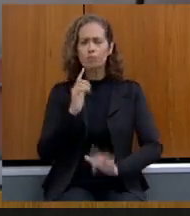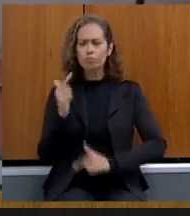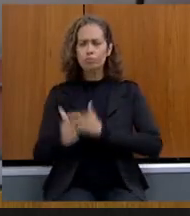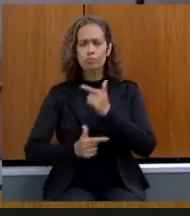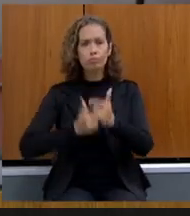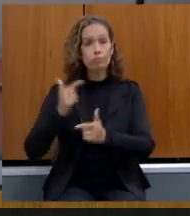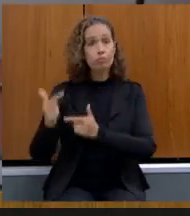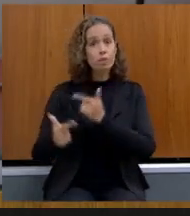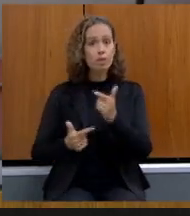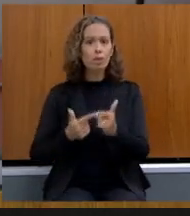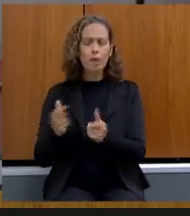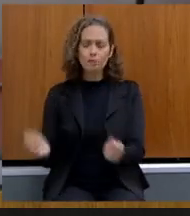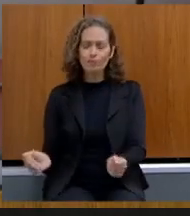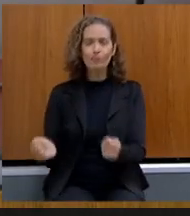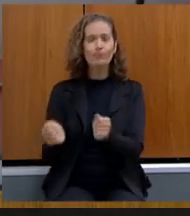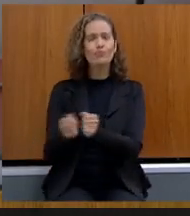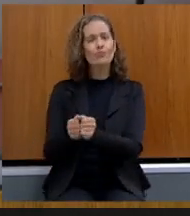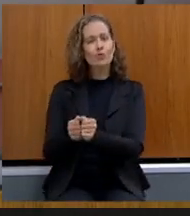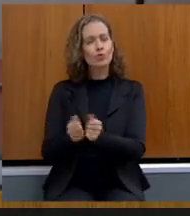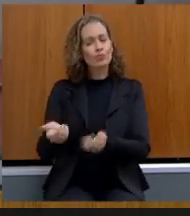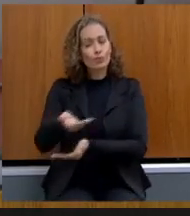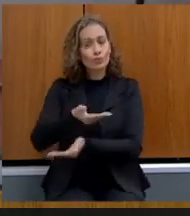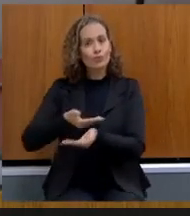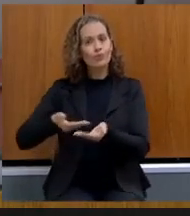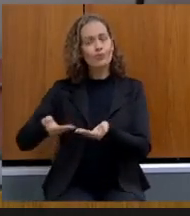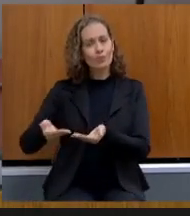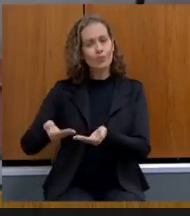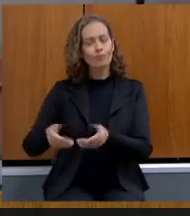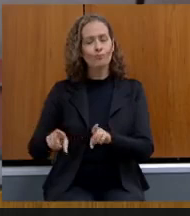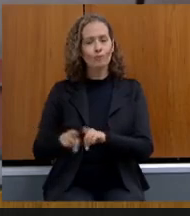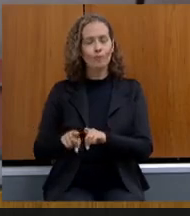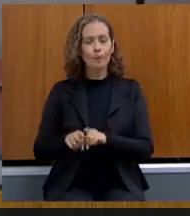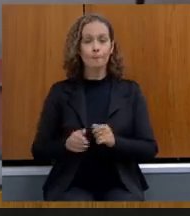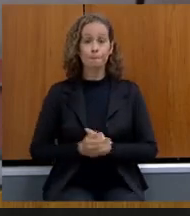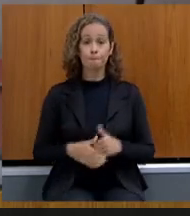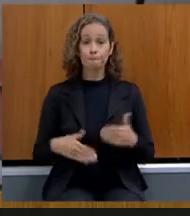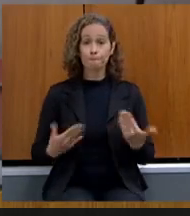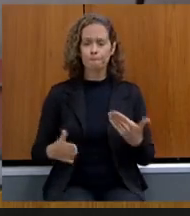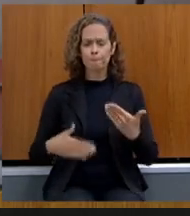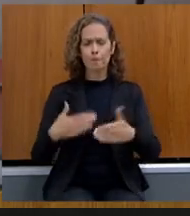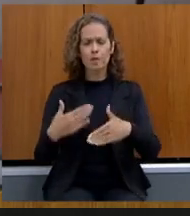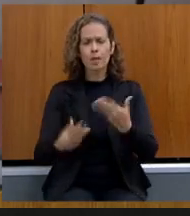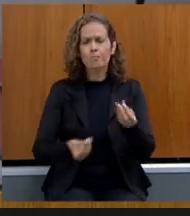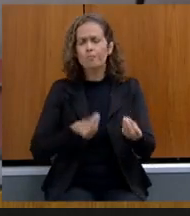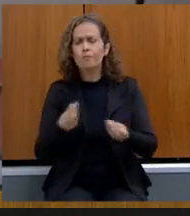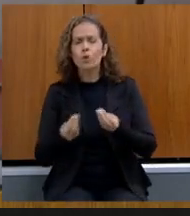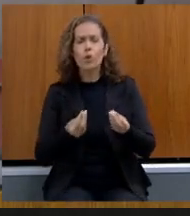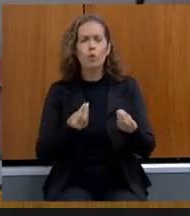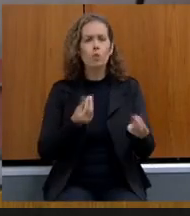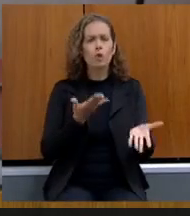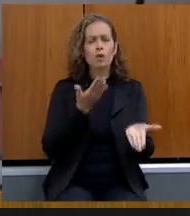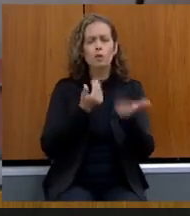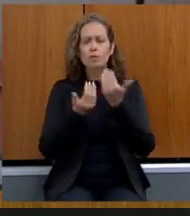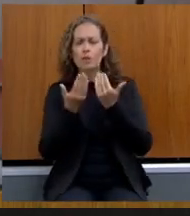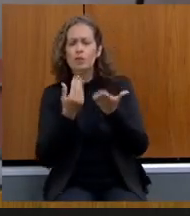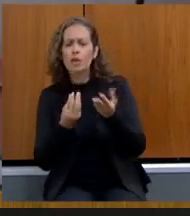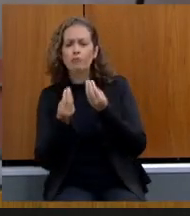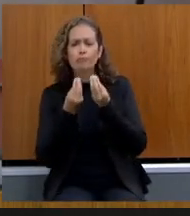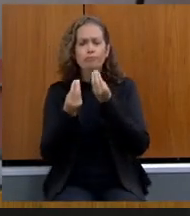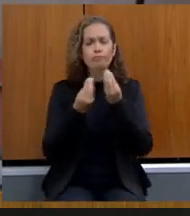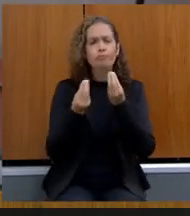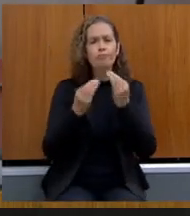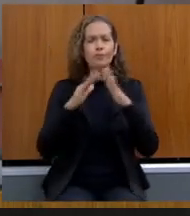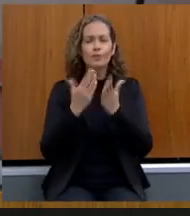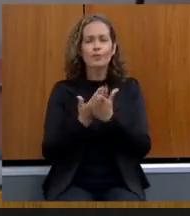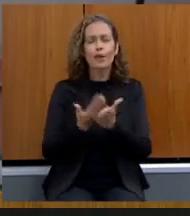de forma conjunta né coletiva Então todo o processo de alimentação escolar todo o processo de oferta